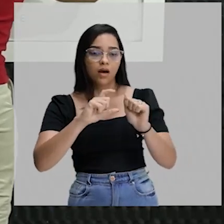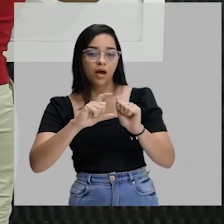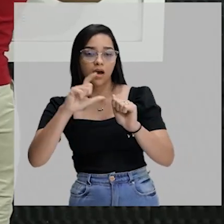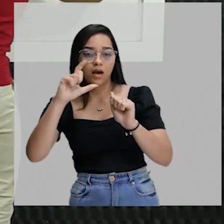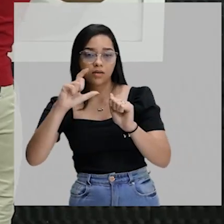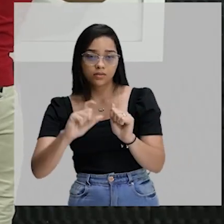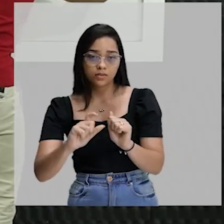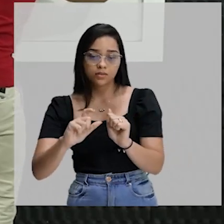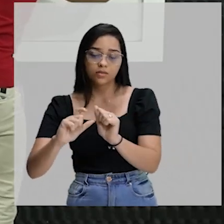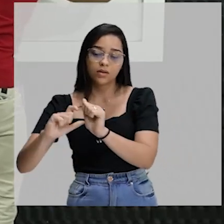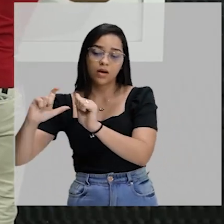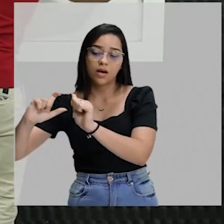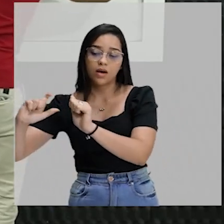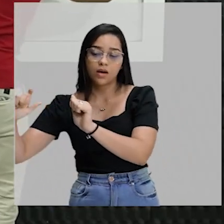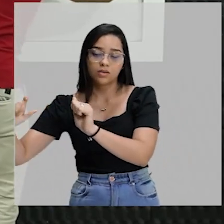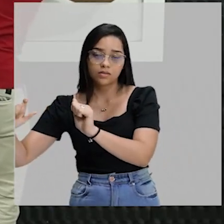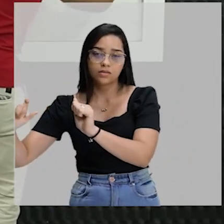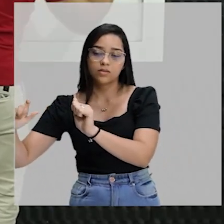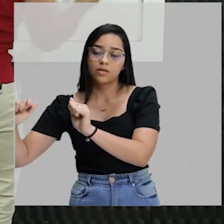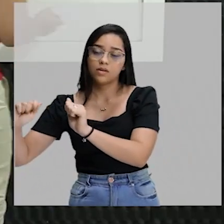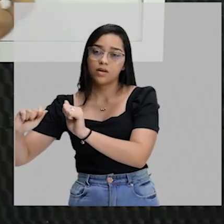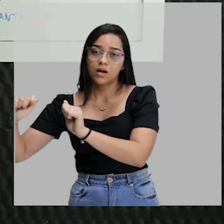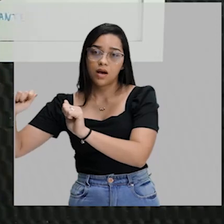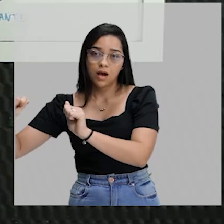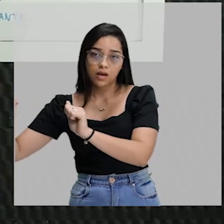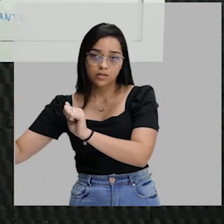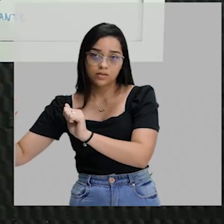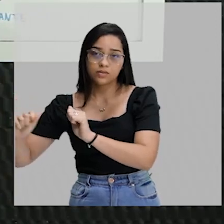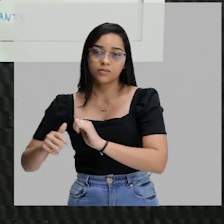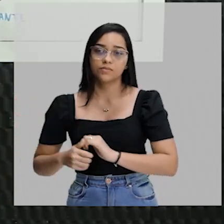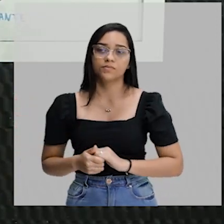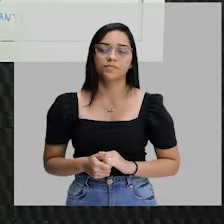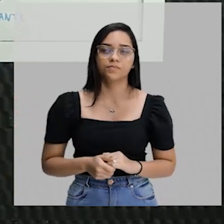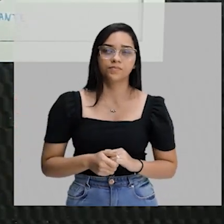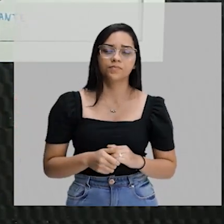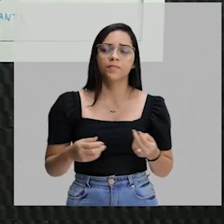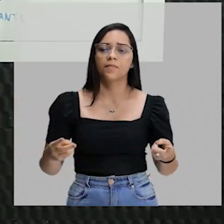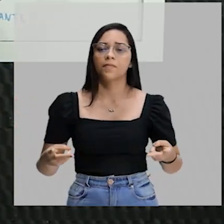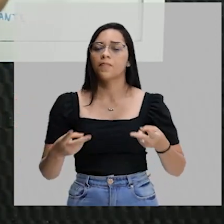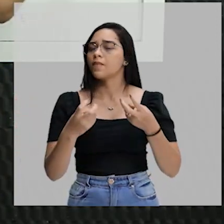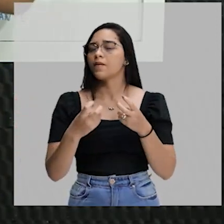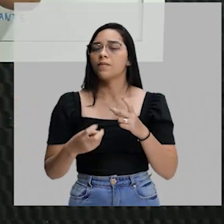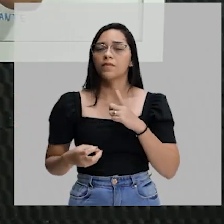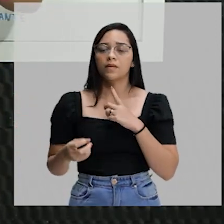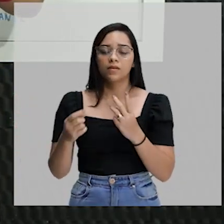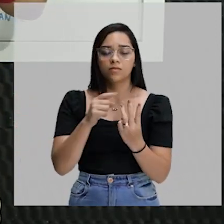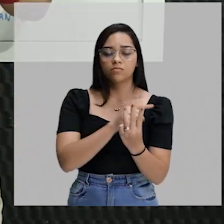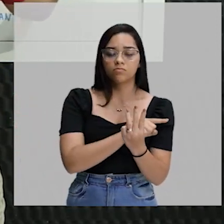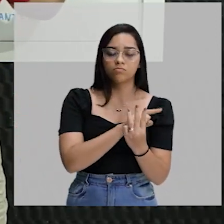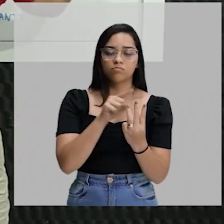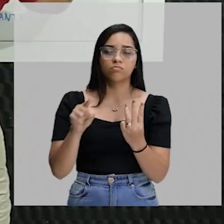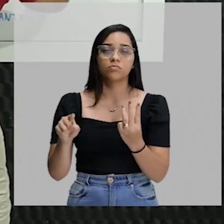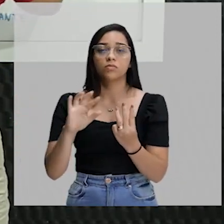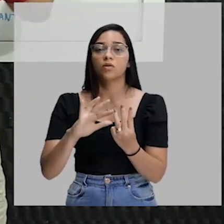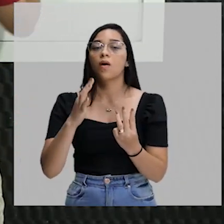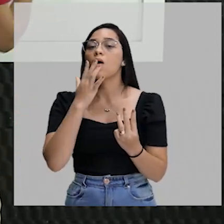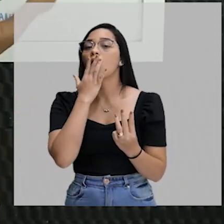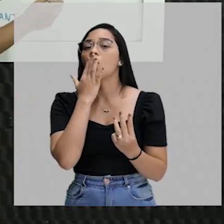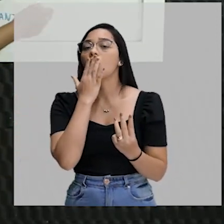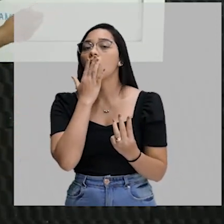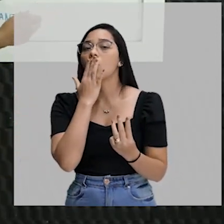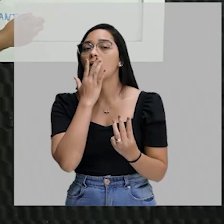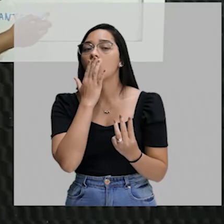azinho e azinho. Percebam, esses três aqui, qual é a cor